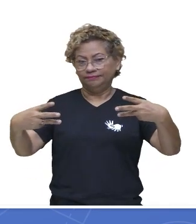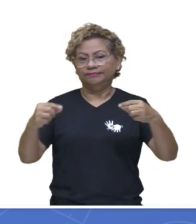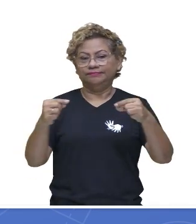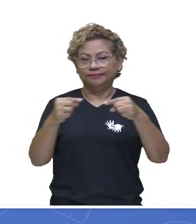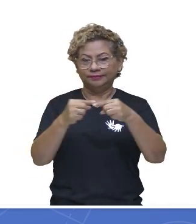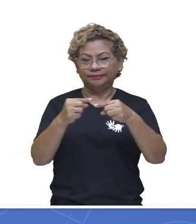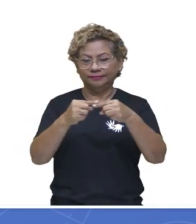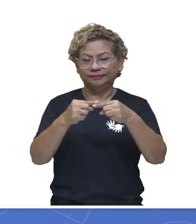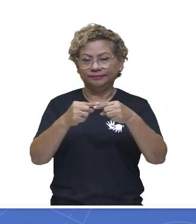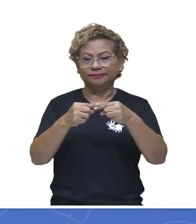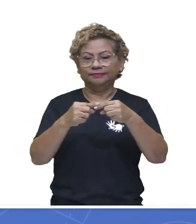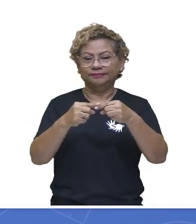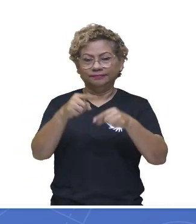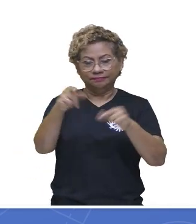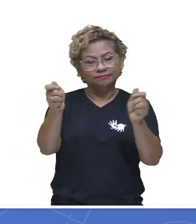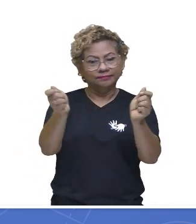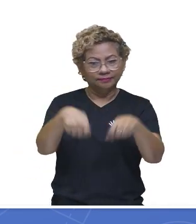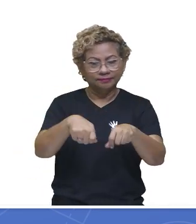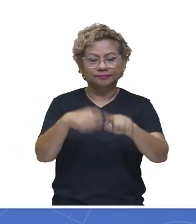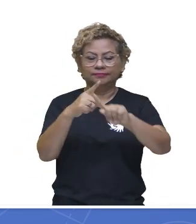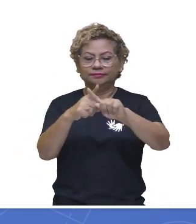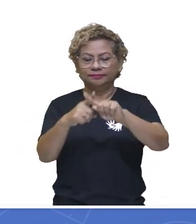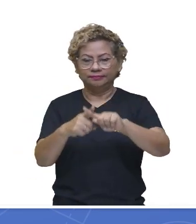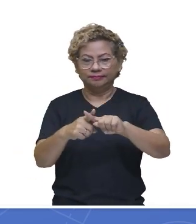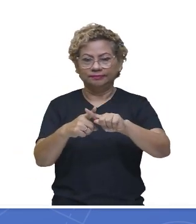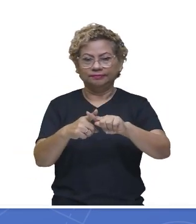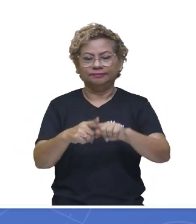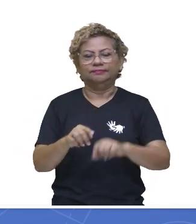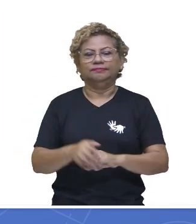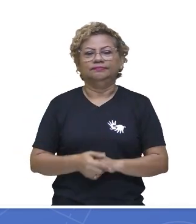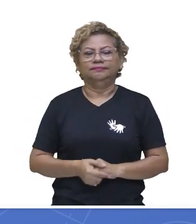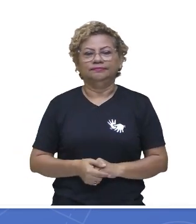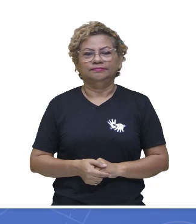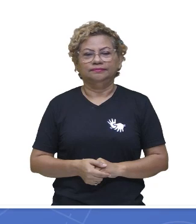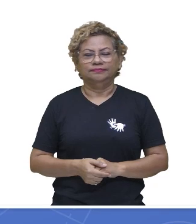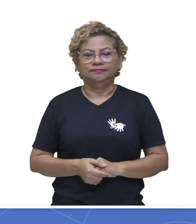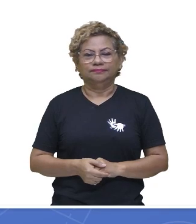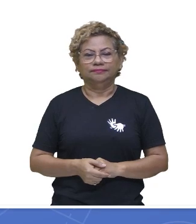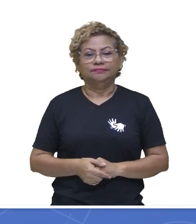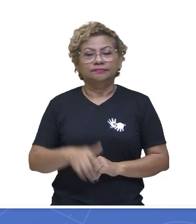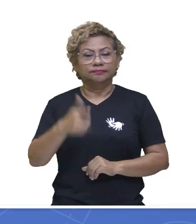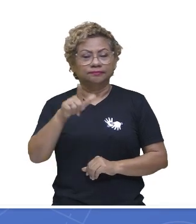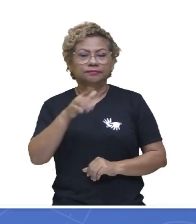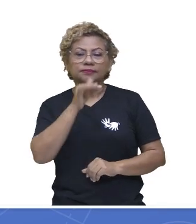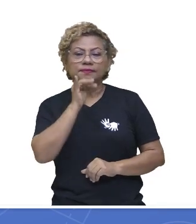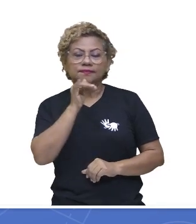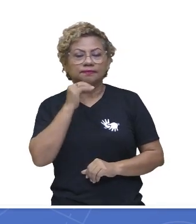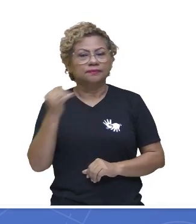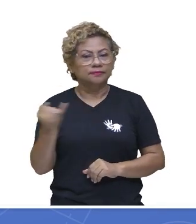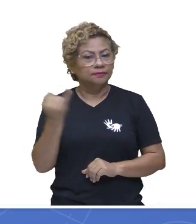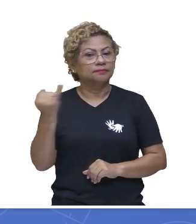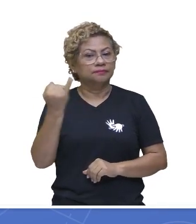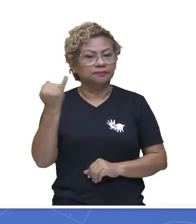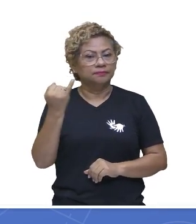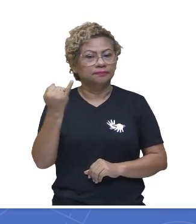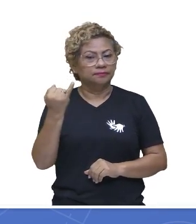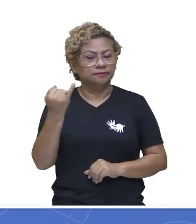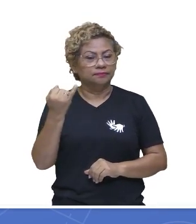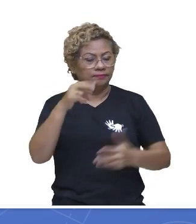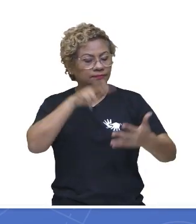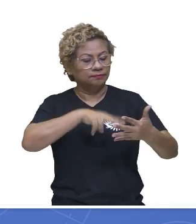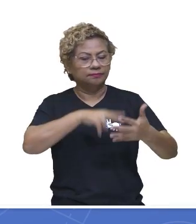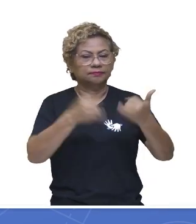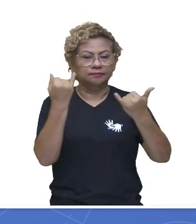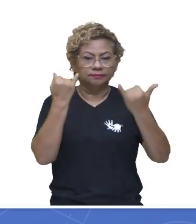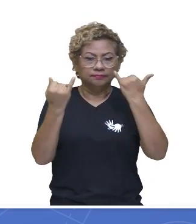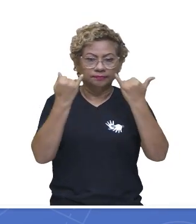eu consigo realizar a multiplicação entre essas duas matrizes. Tá? Uma outra definição importante que foi dada aqui é com relação à